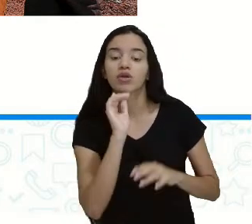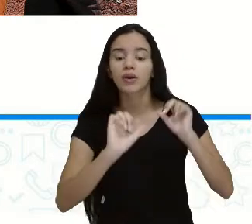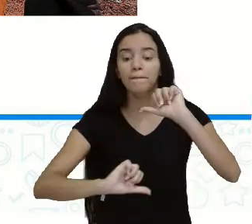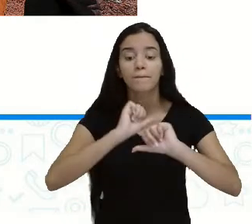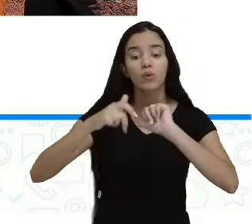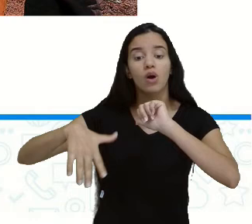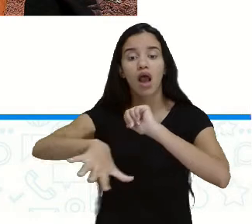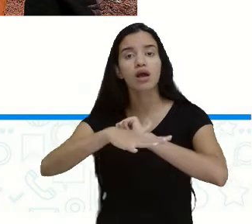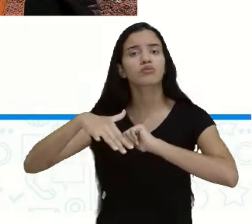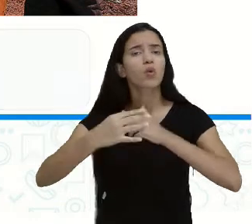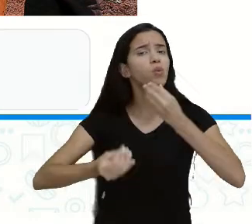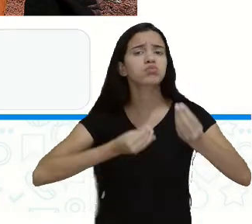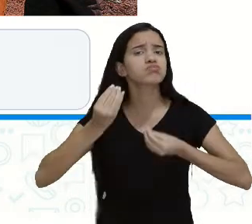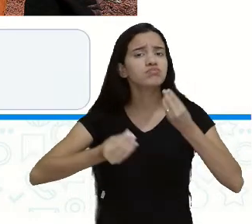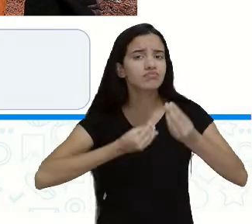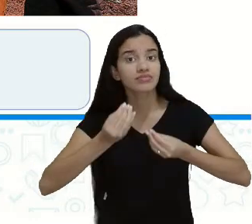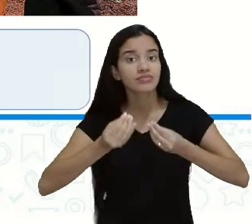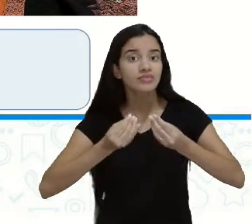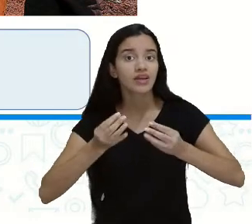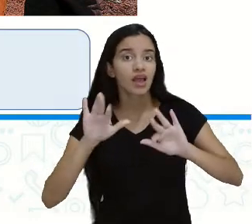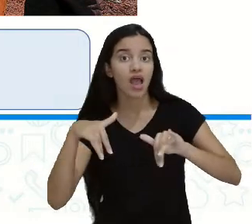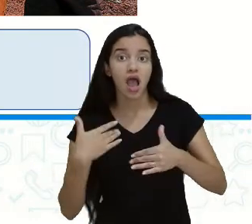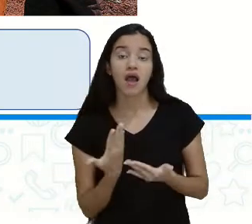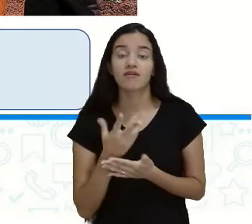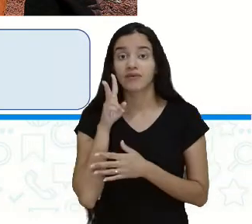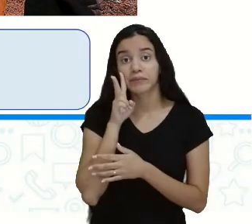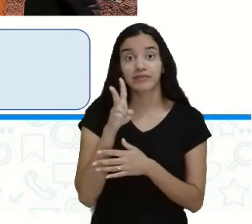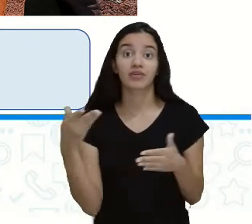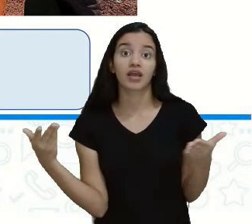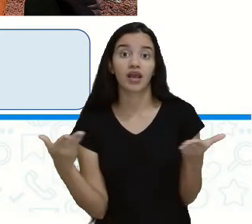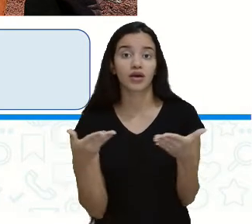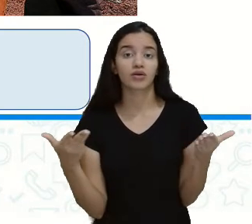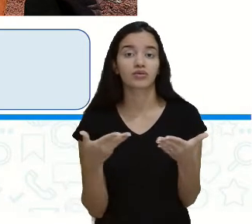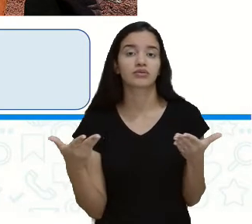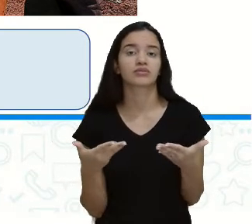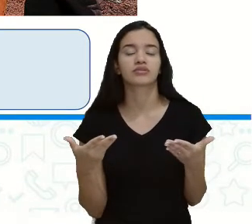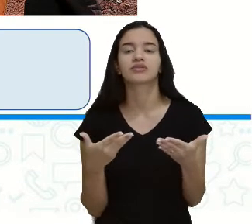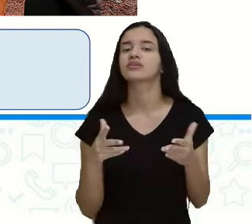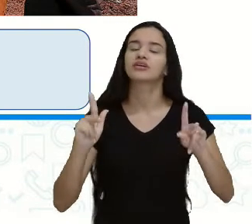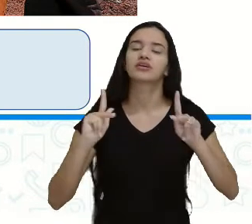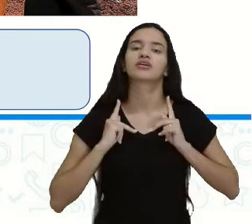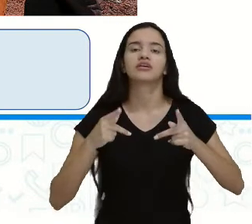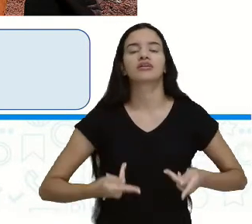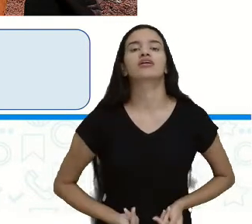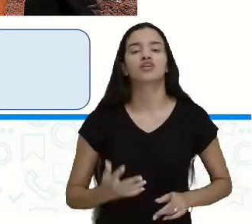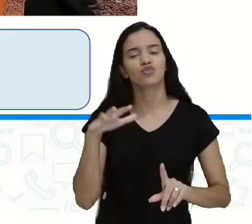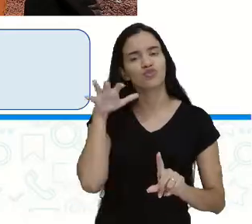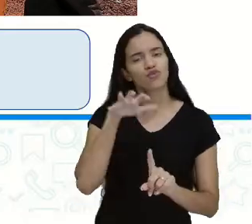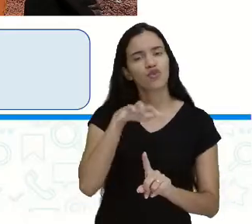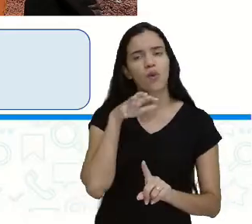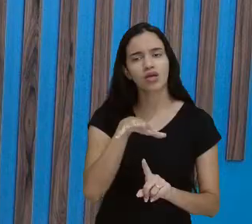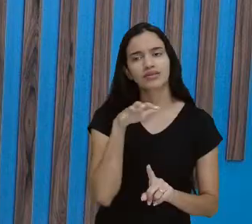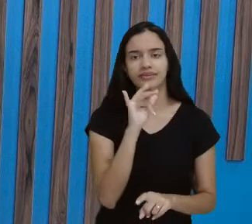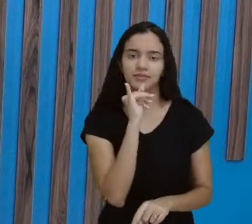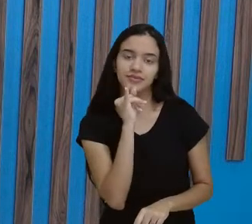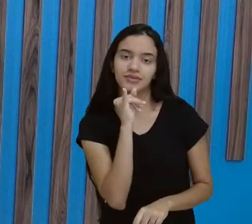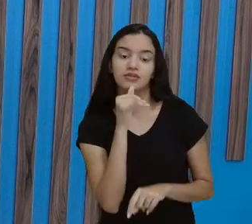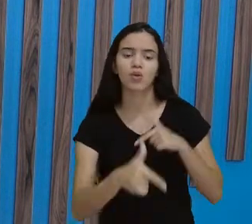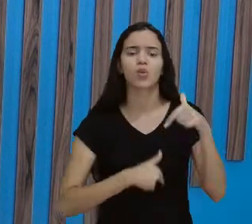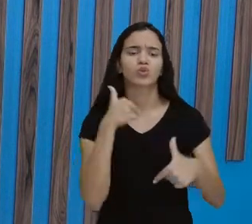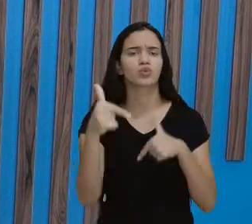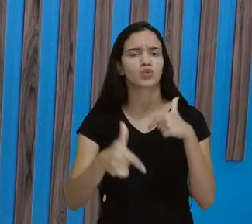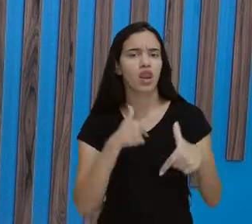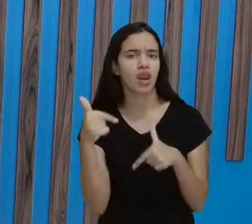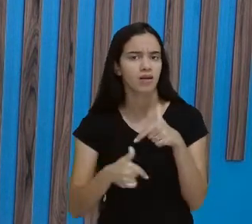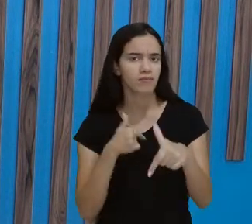lugares? Como é que a gente pode saber? Vamos ver algumas situações agora que o ser humano influencia ali, ó. Por exemplo, no trabalho.